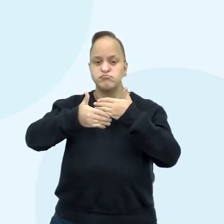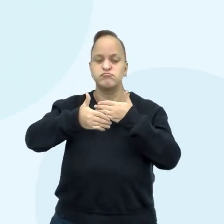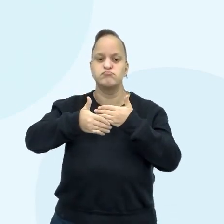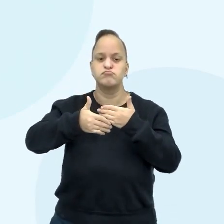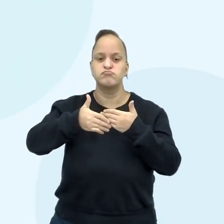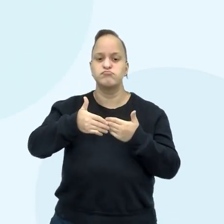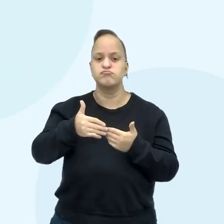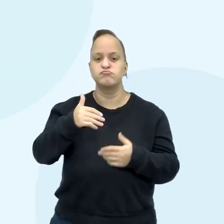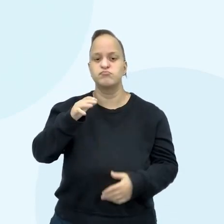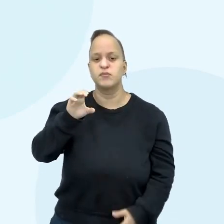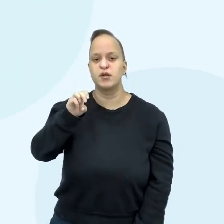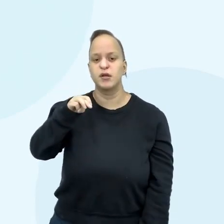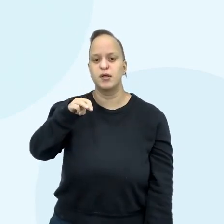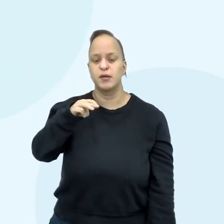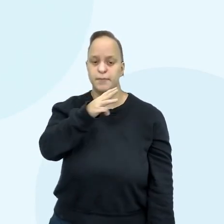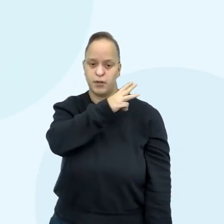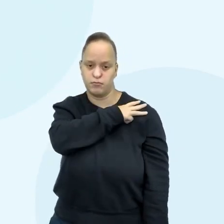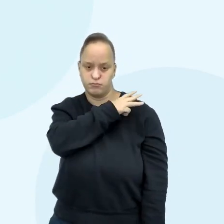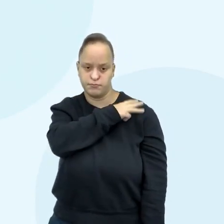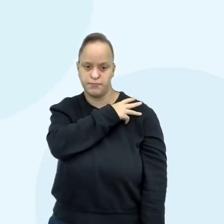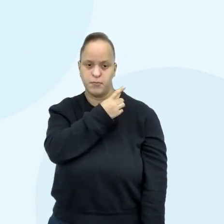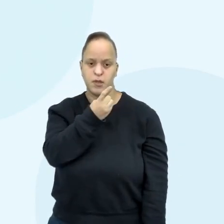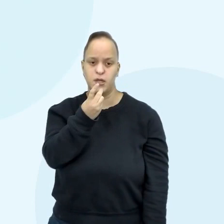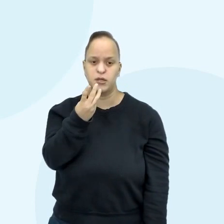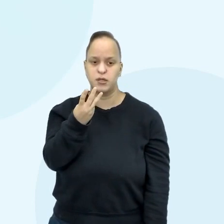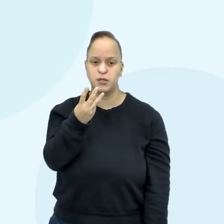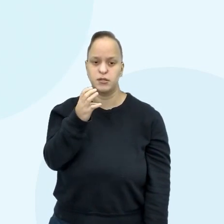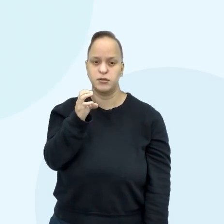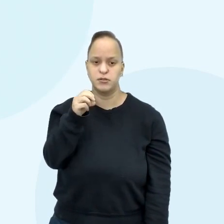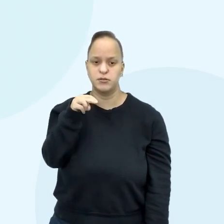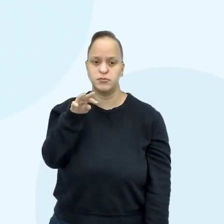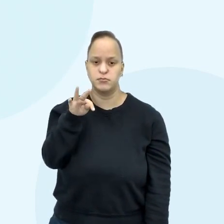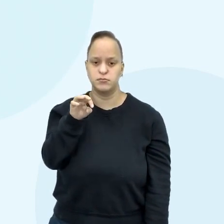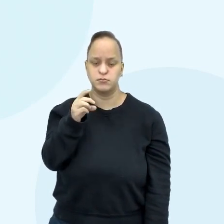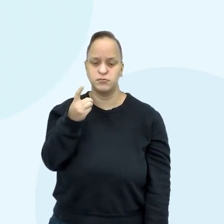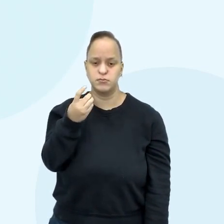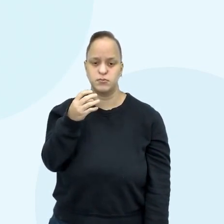da habilidade de ensino médio. EM